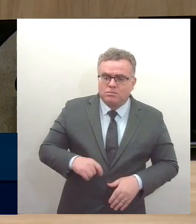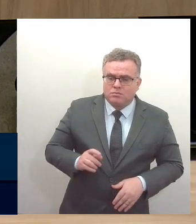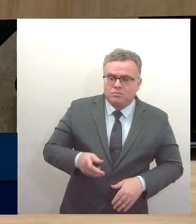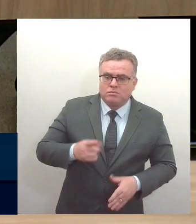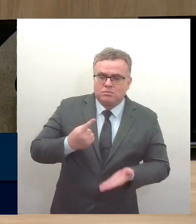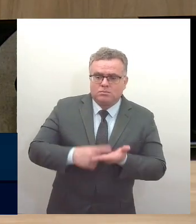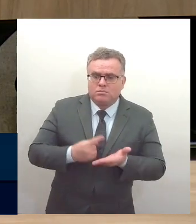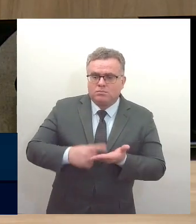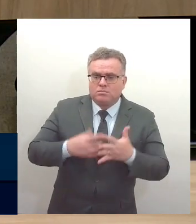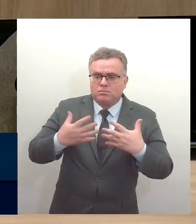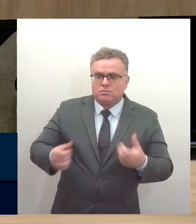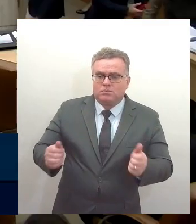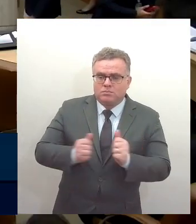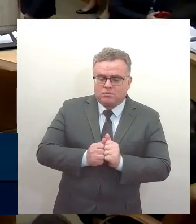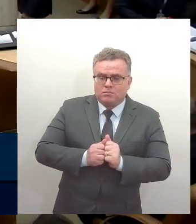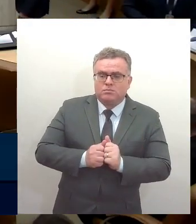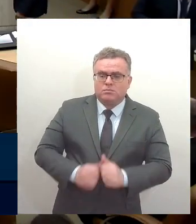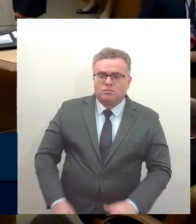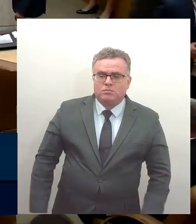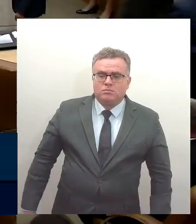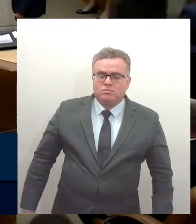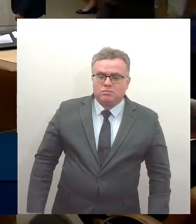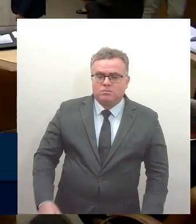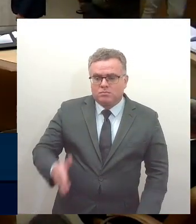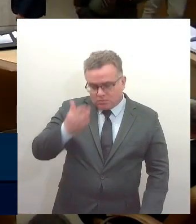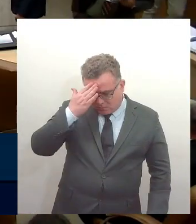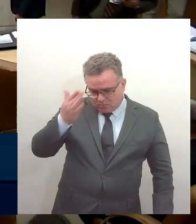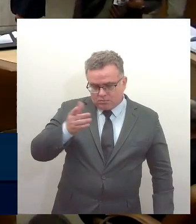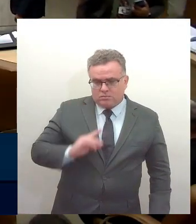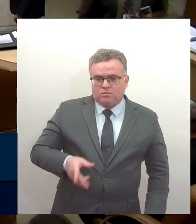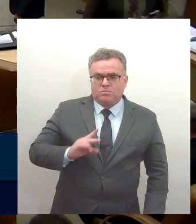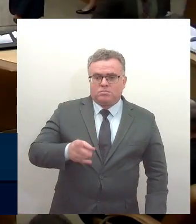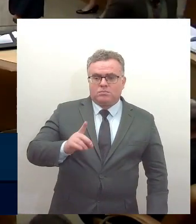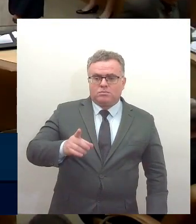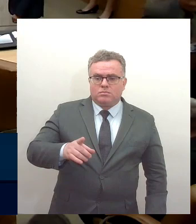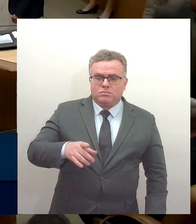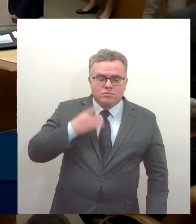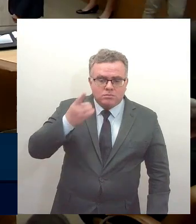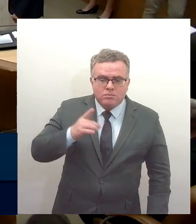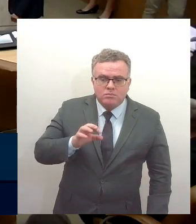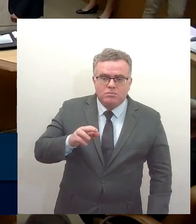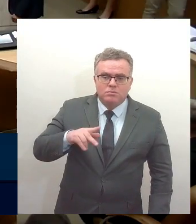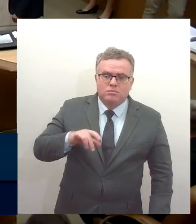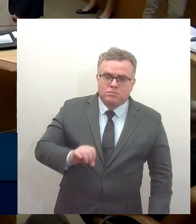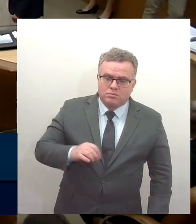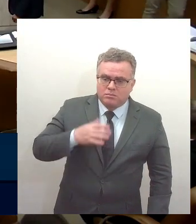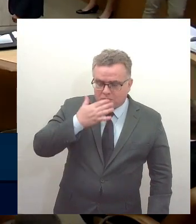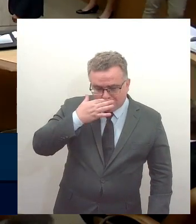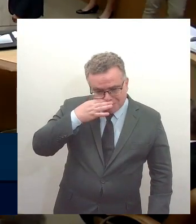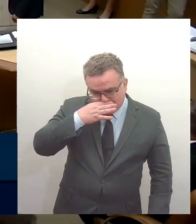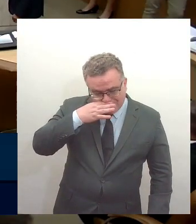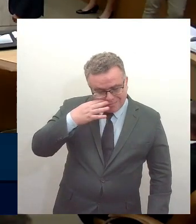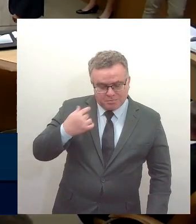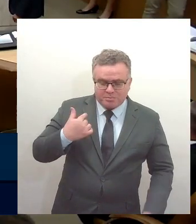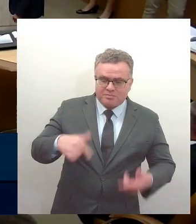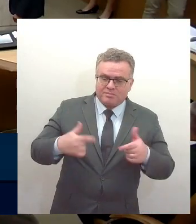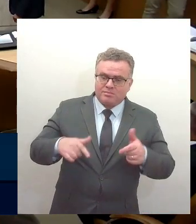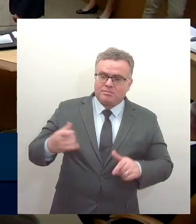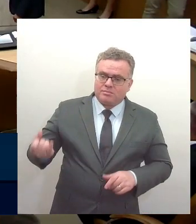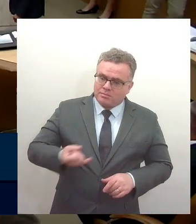Muito obrigado, Cristiano. É um trabalho importante. Quero parabenizar aí o trabalho